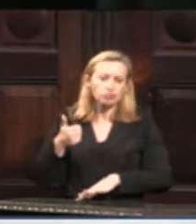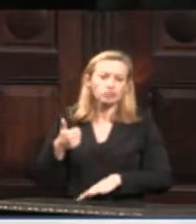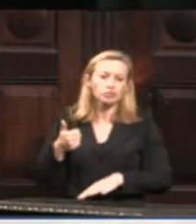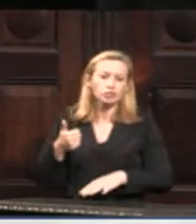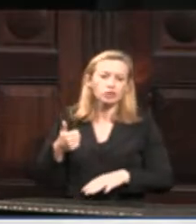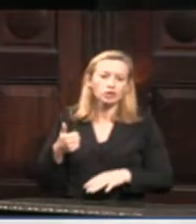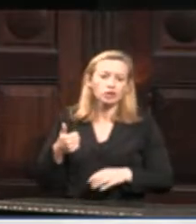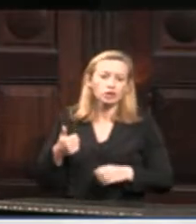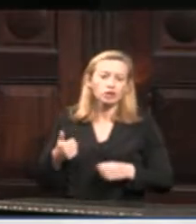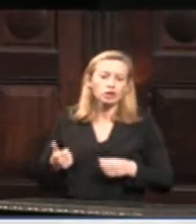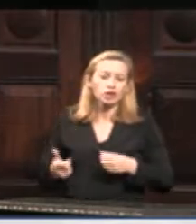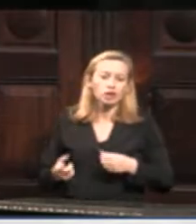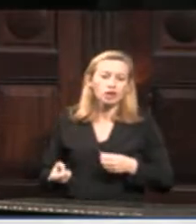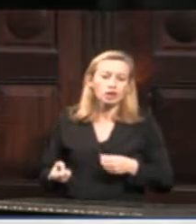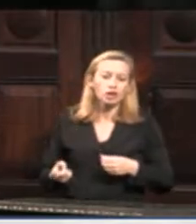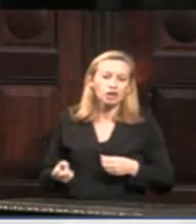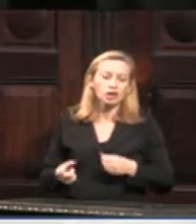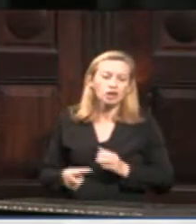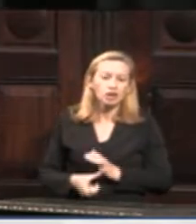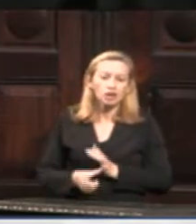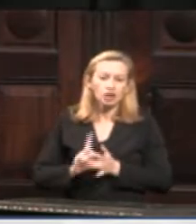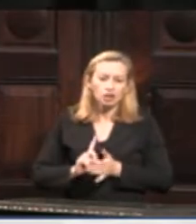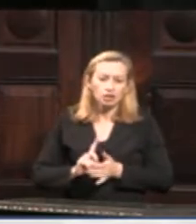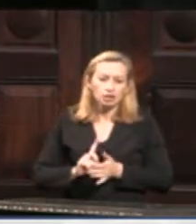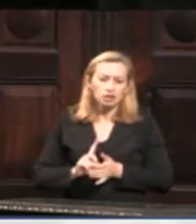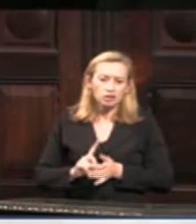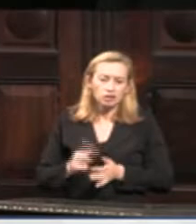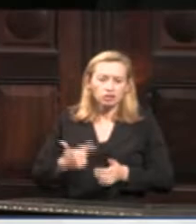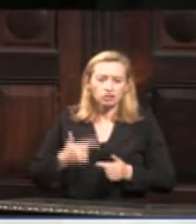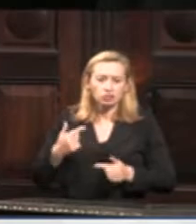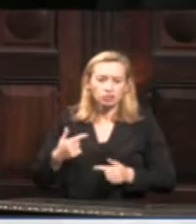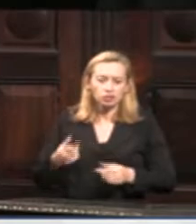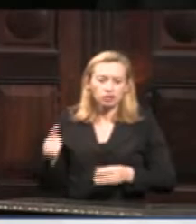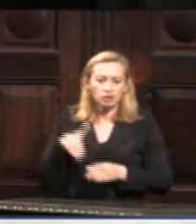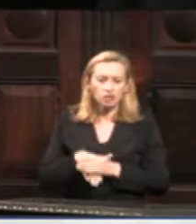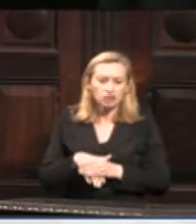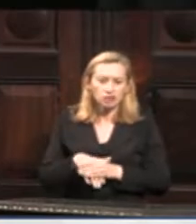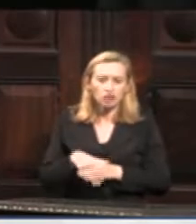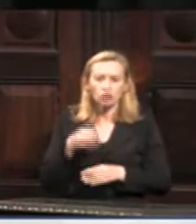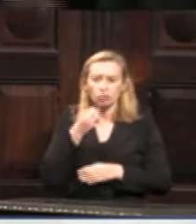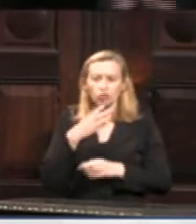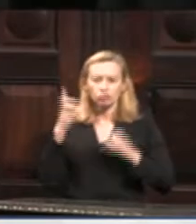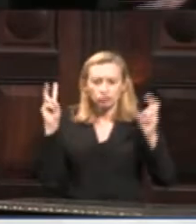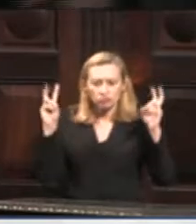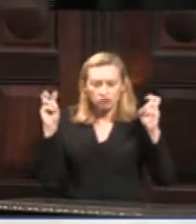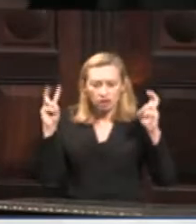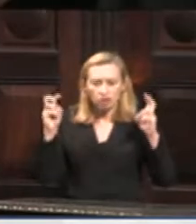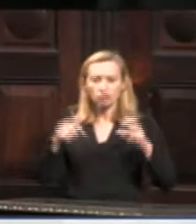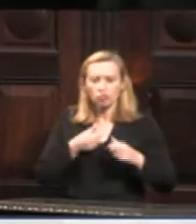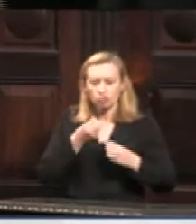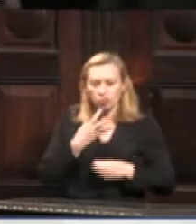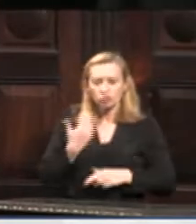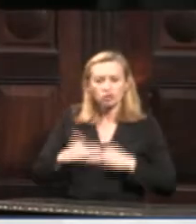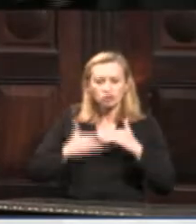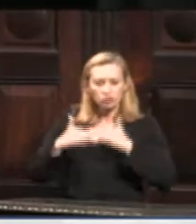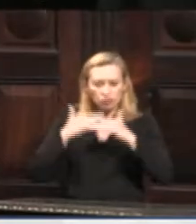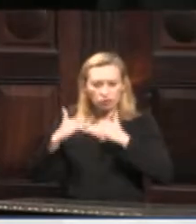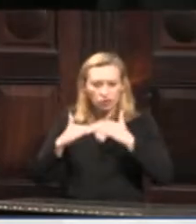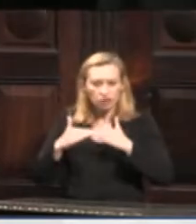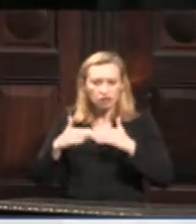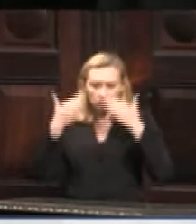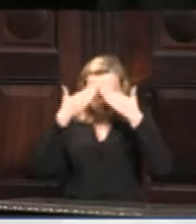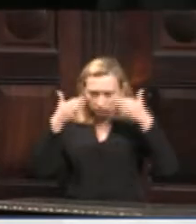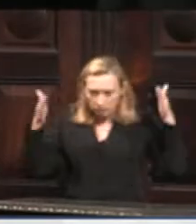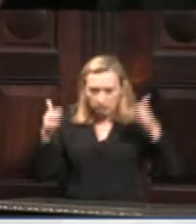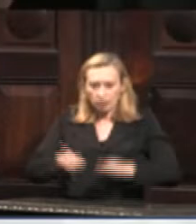votação. Dou o parecer favorável pela pertinência do tema, importância dessa iniciativa da deputada Márcia Giovani, e a gente amadurece essas